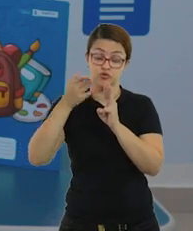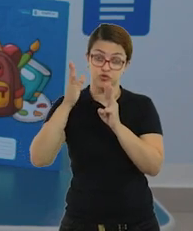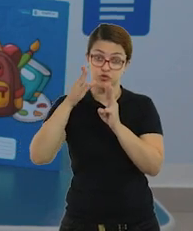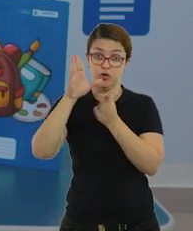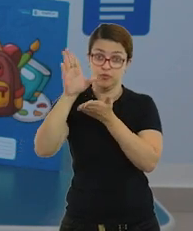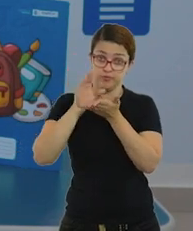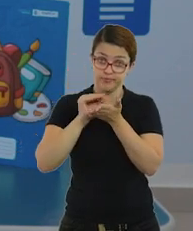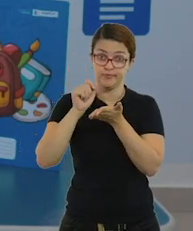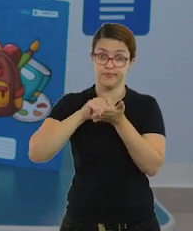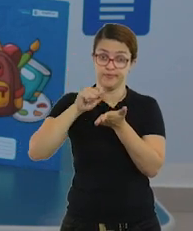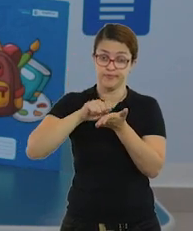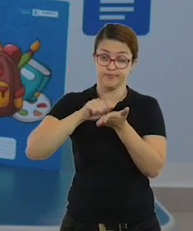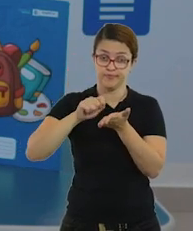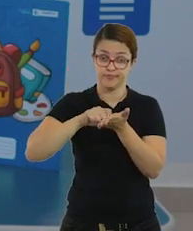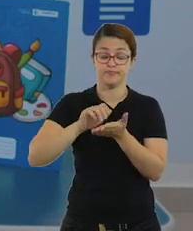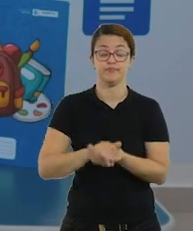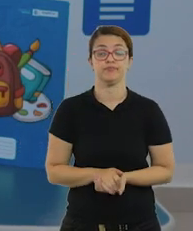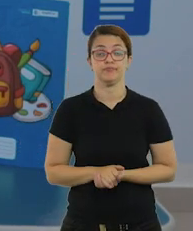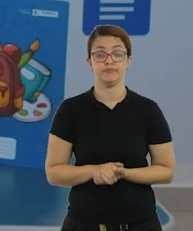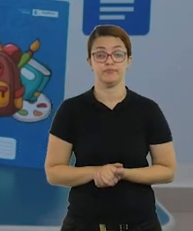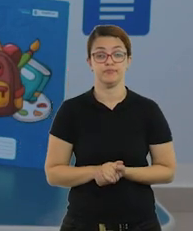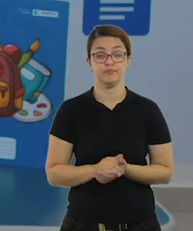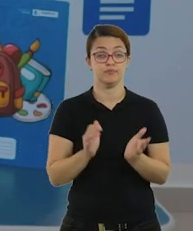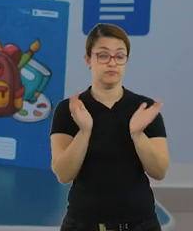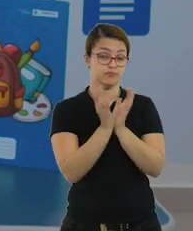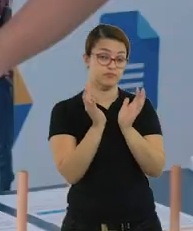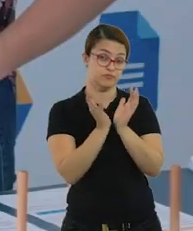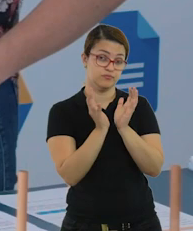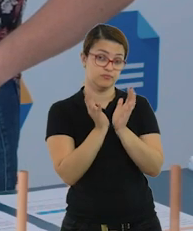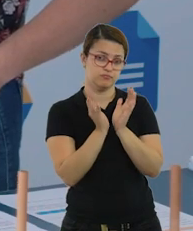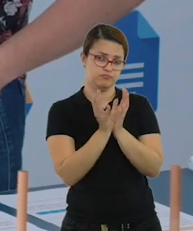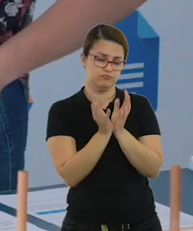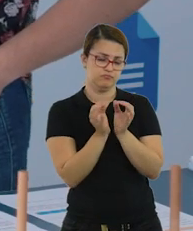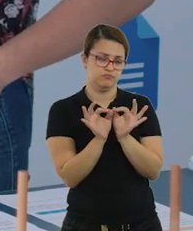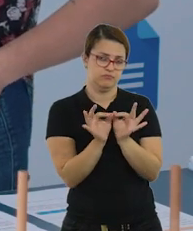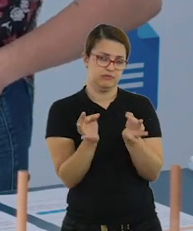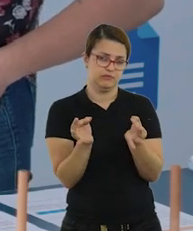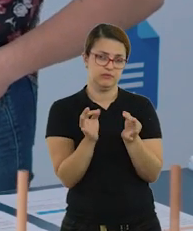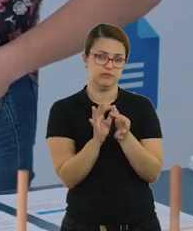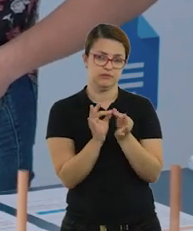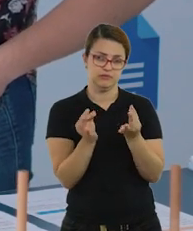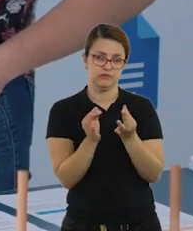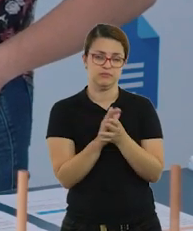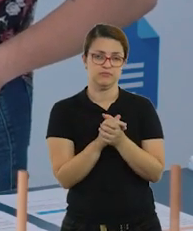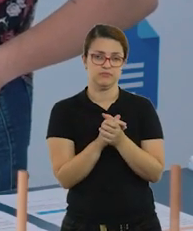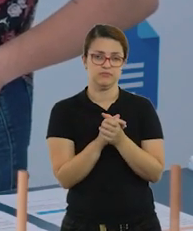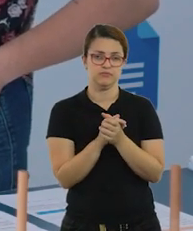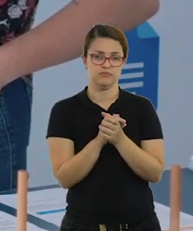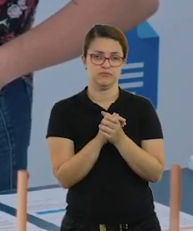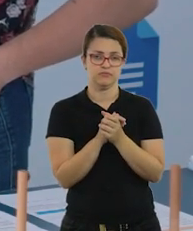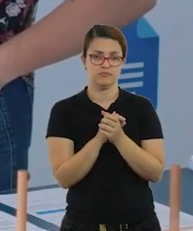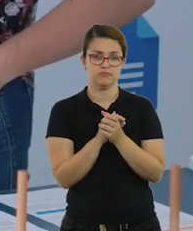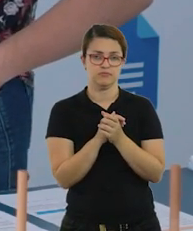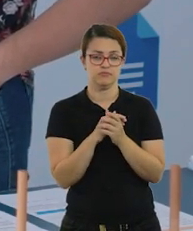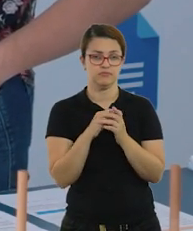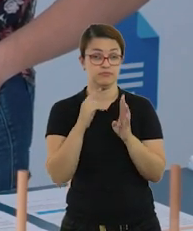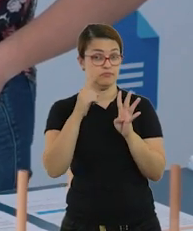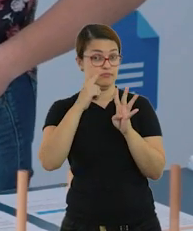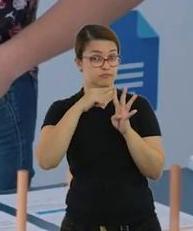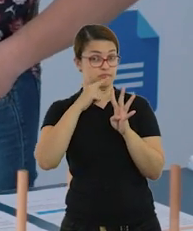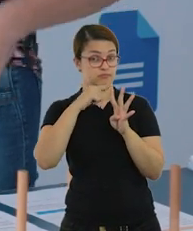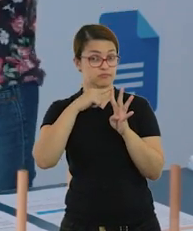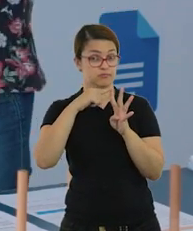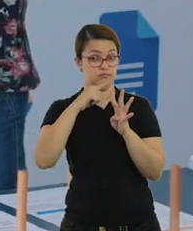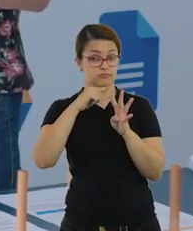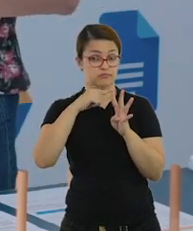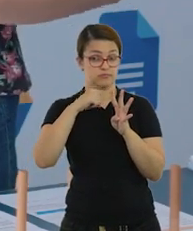caderno, vamos lá. Aqui na primeira classe das unidades simples, eu vou ter, na primeira ordem, na unidade,